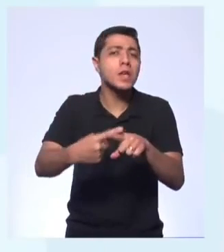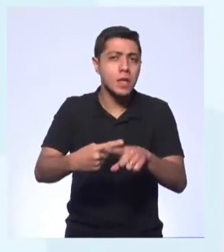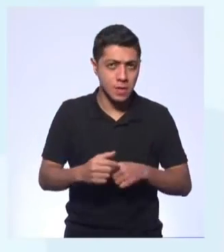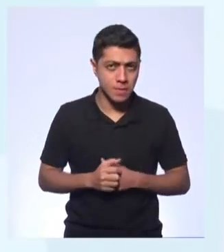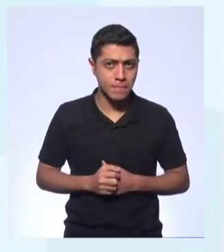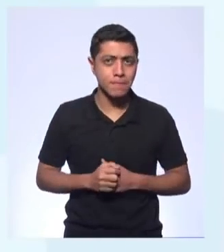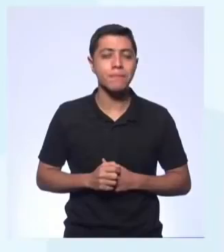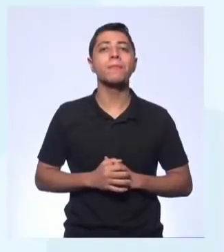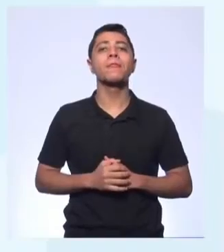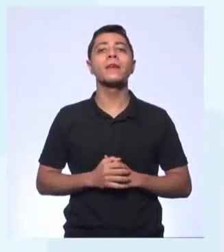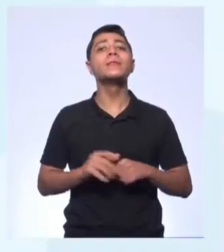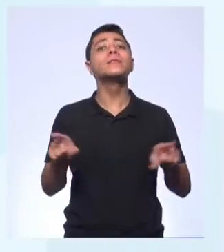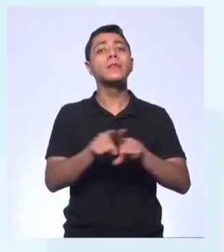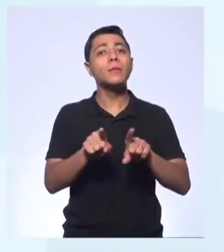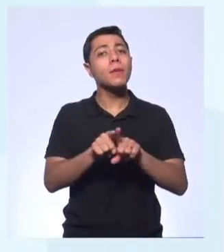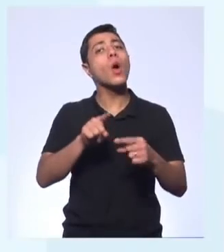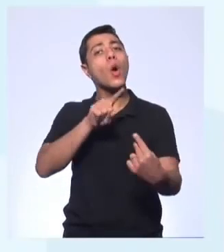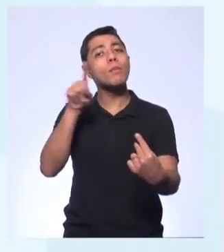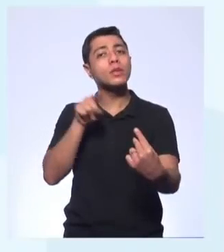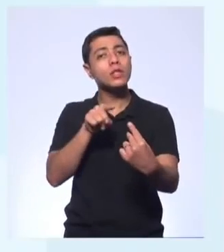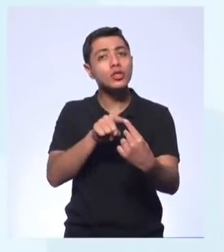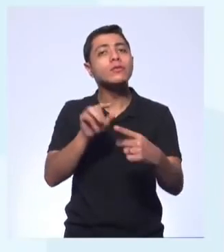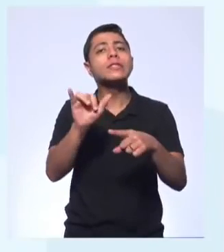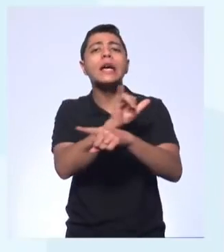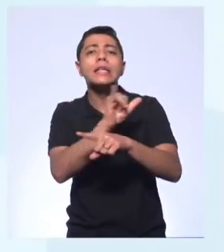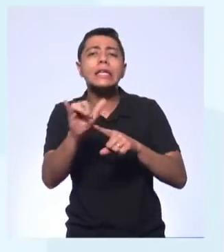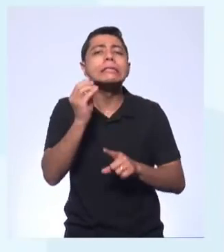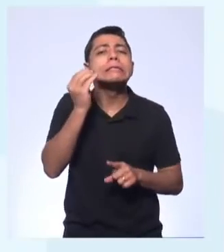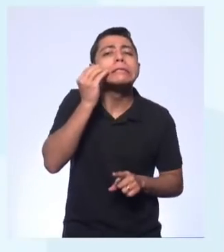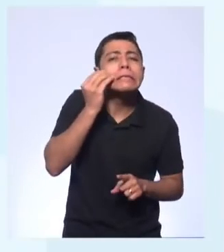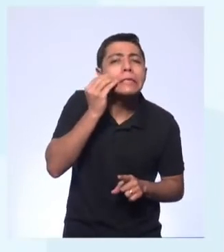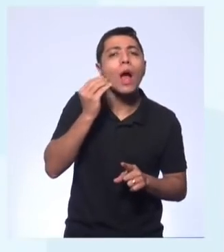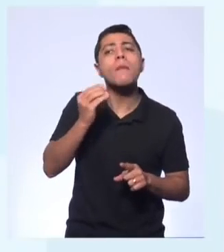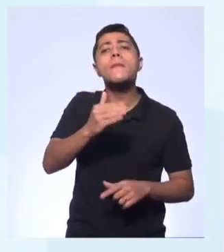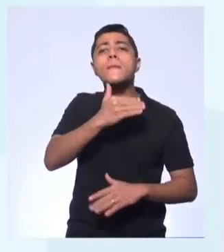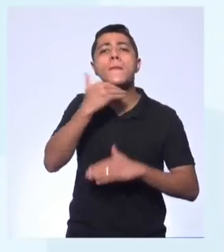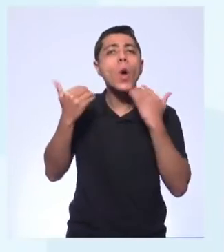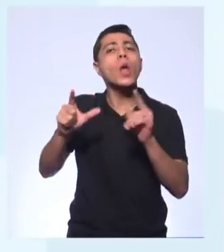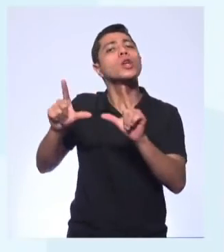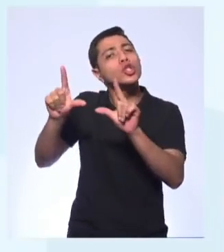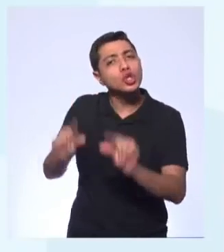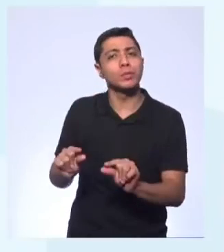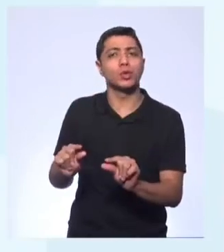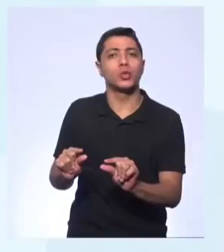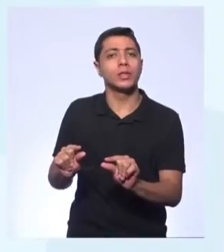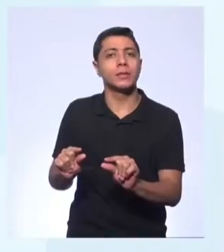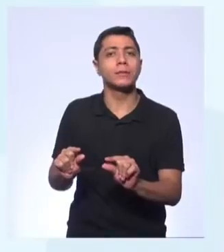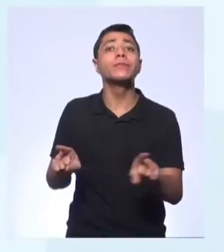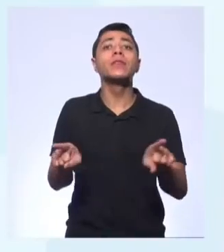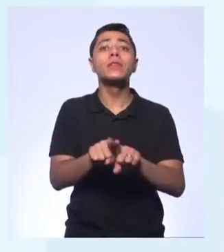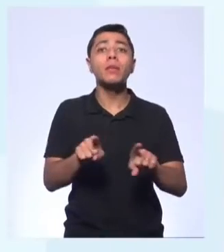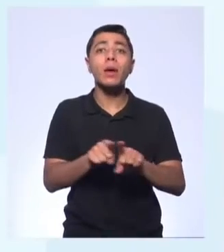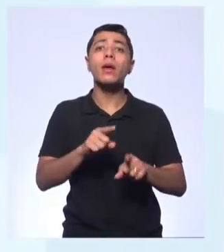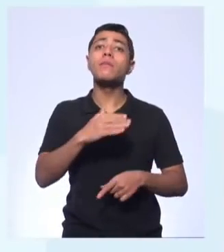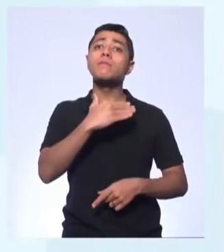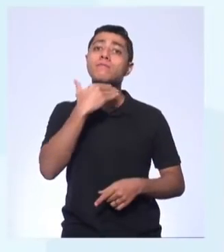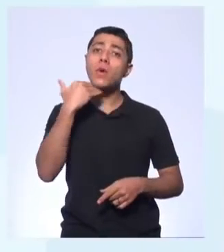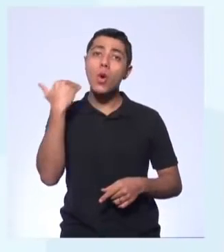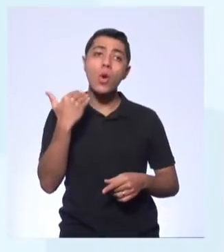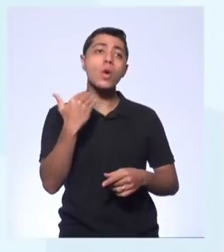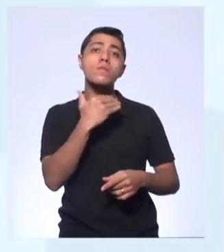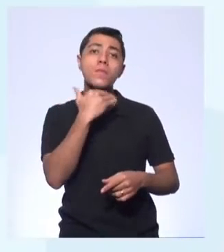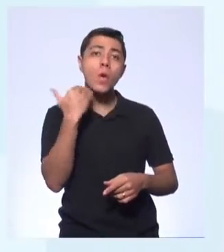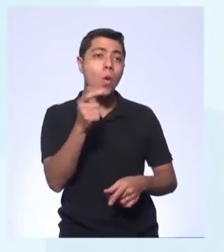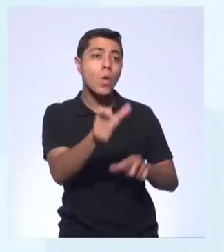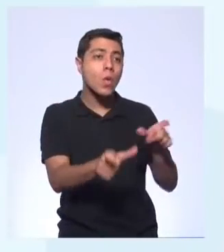para reduzir o risco de óbito, agrupar diferentes causas de morte segundo a semelhança. E hoje